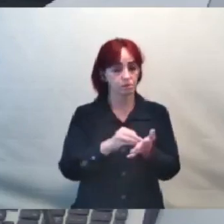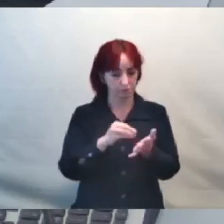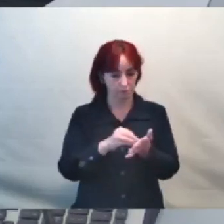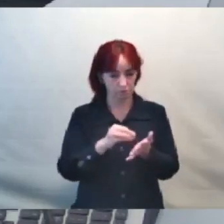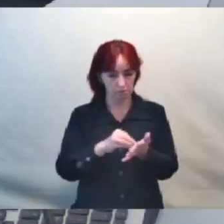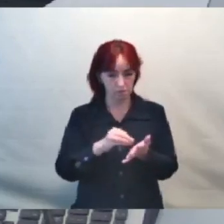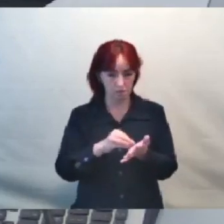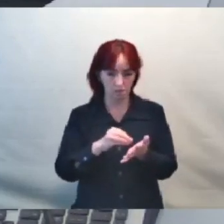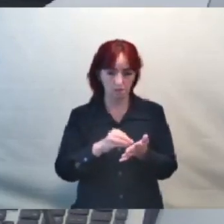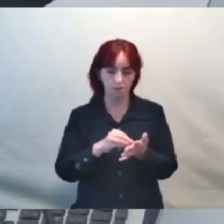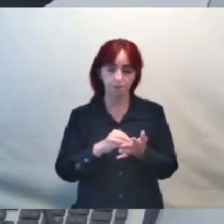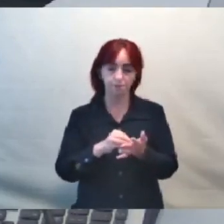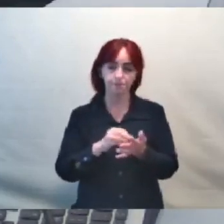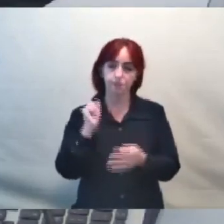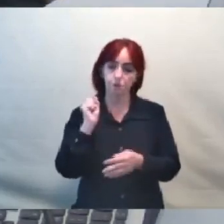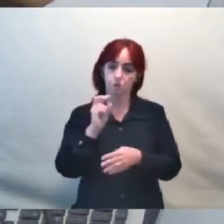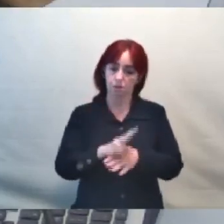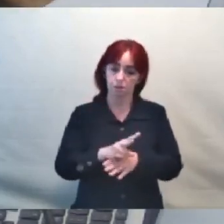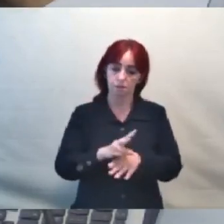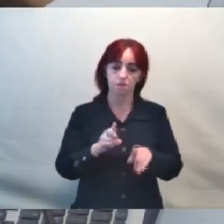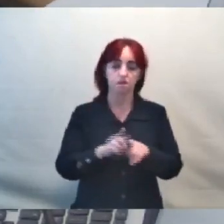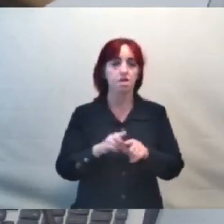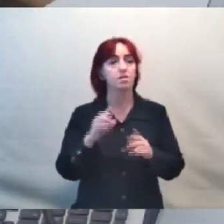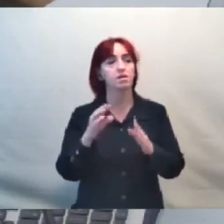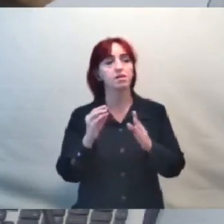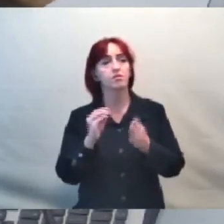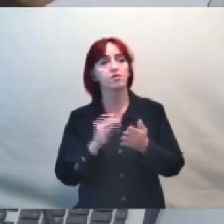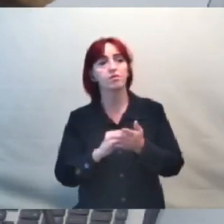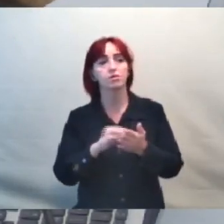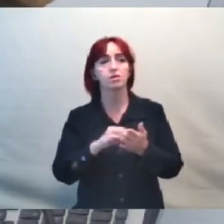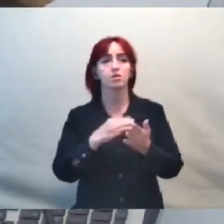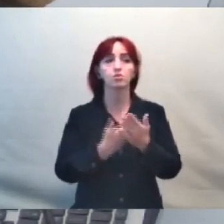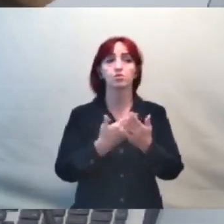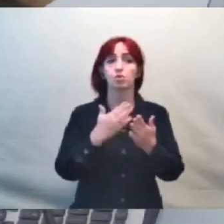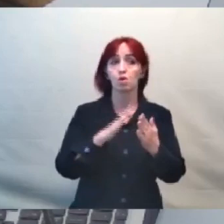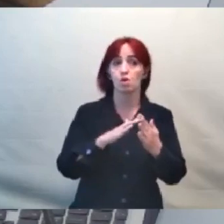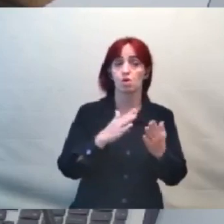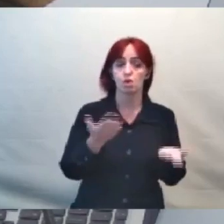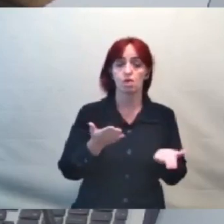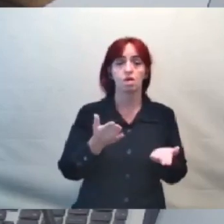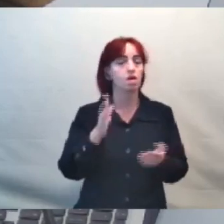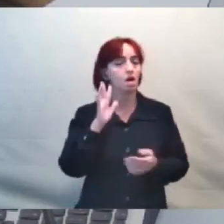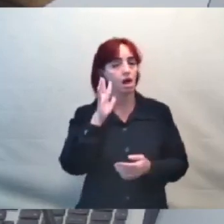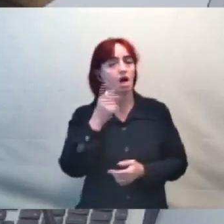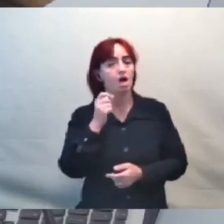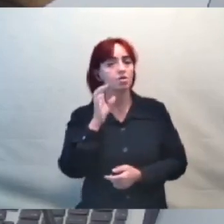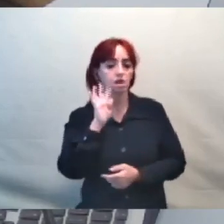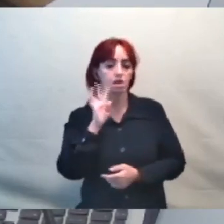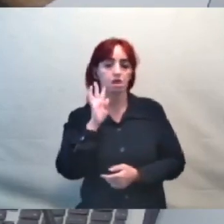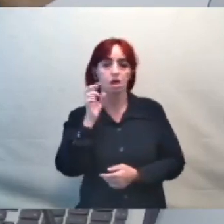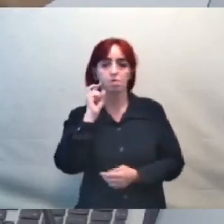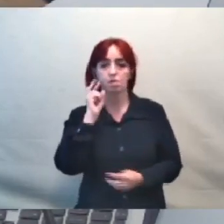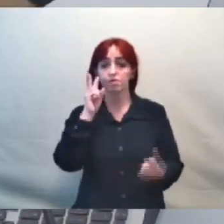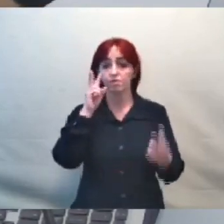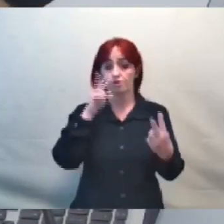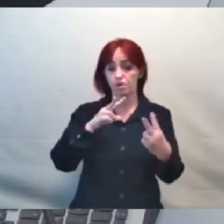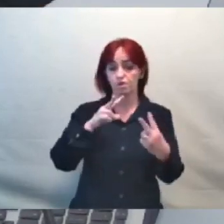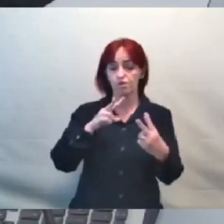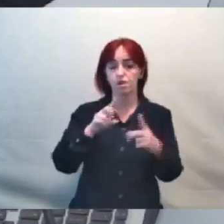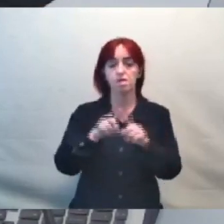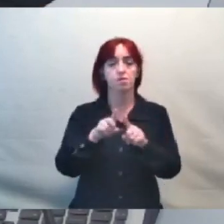que estava faltando escolas, enfim. Eu acho que isso é muito legal, porque a gente olha de frente. A mesma coisa, saúde, né?